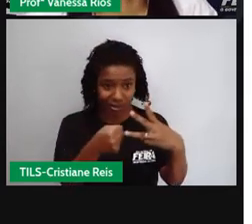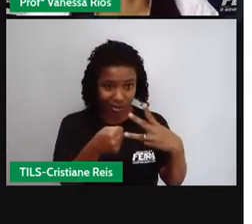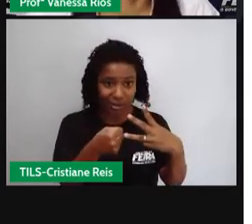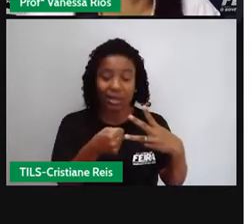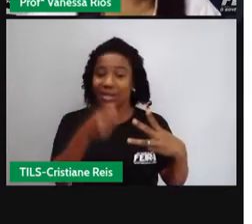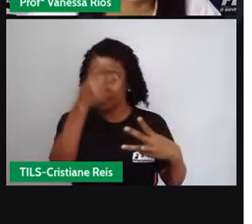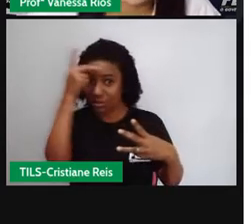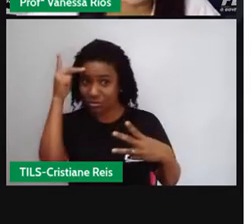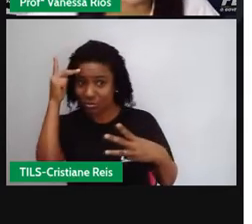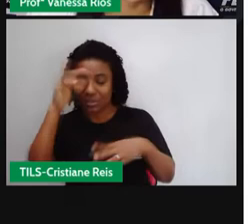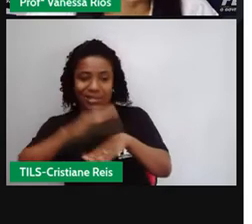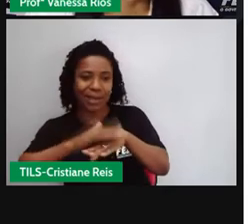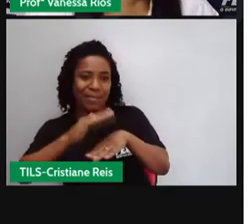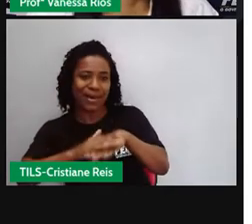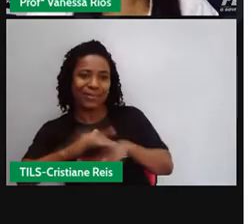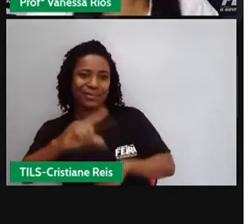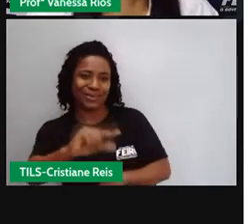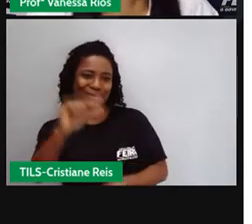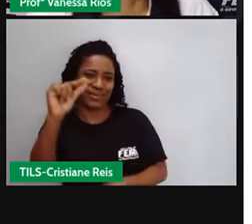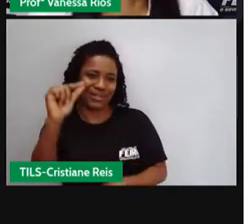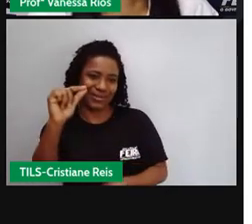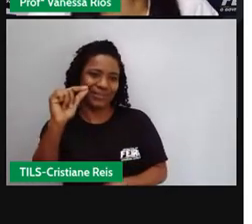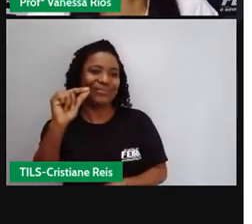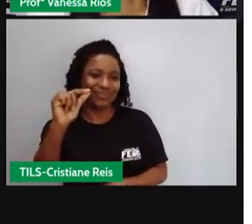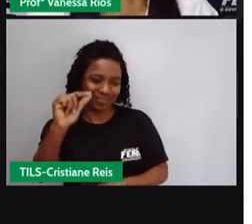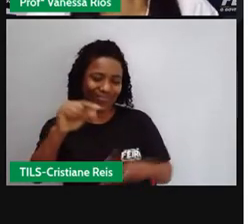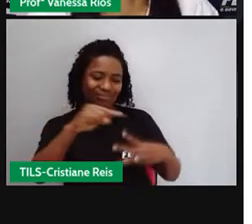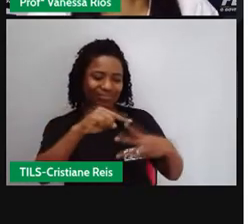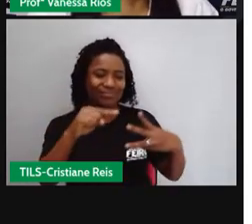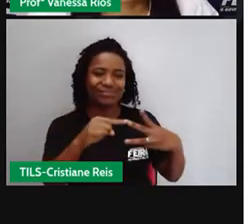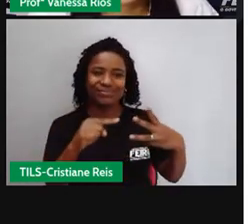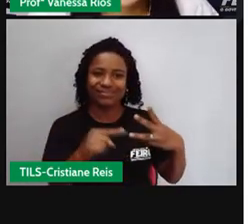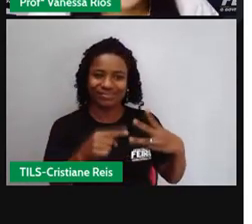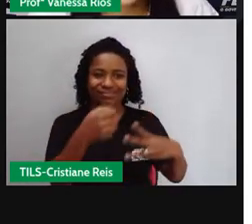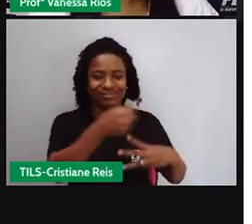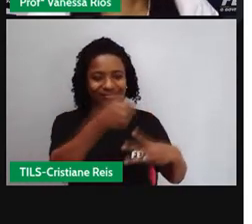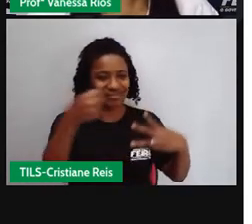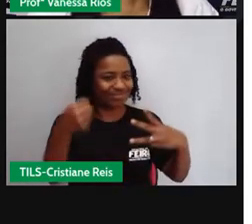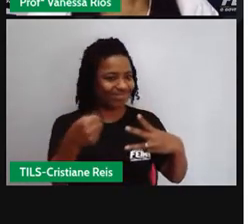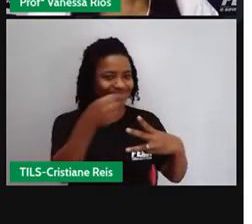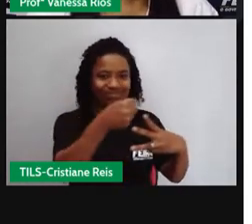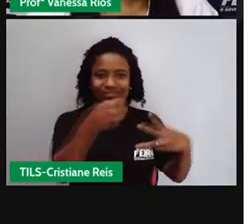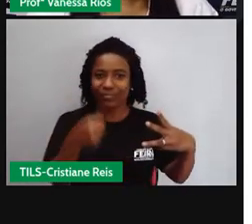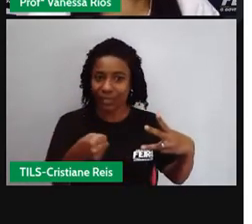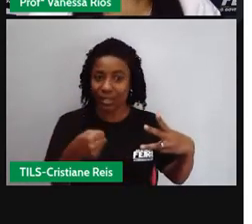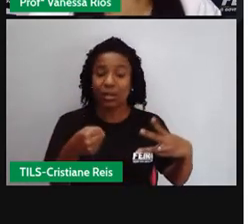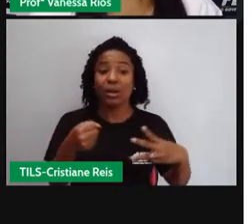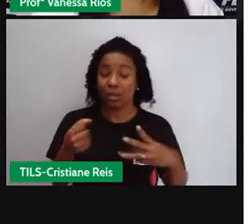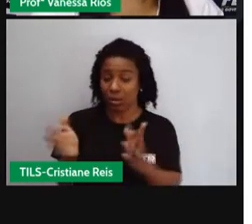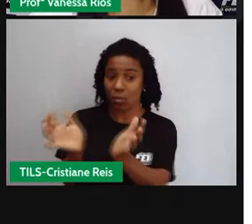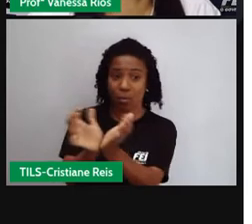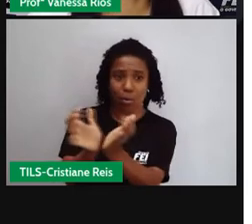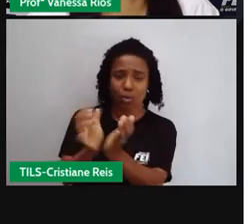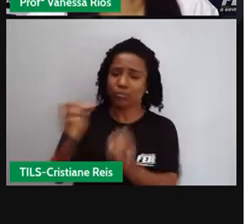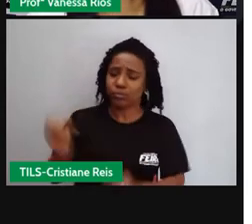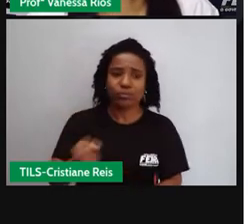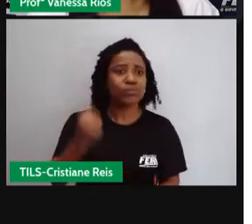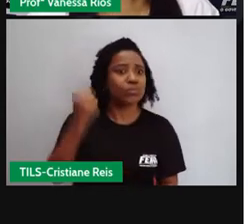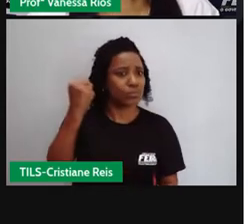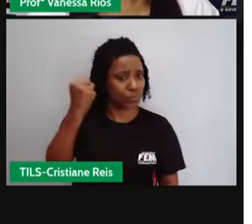os eleitores fizeram. E isso demonstra o poder que o povo tem de escolher aquele que